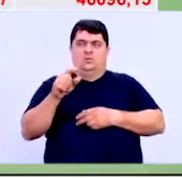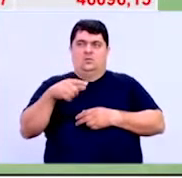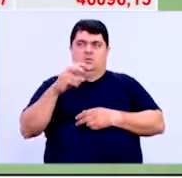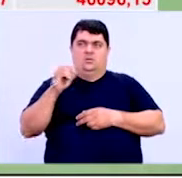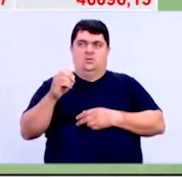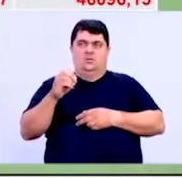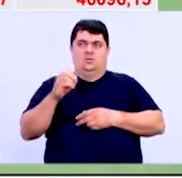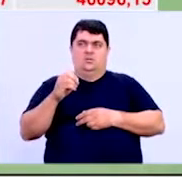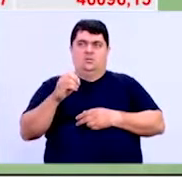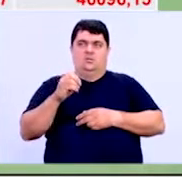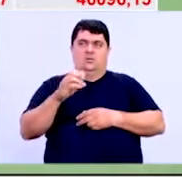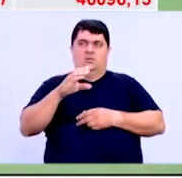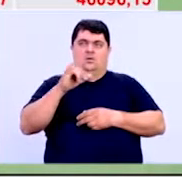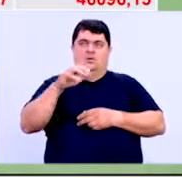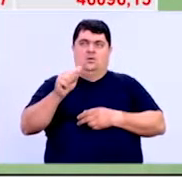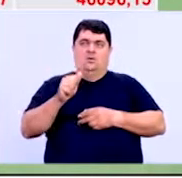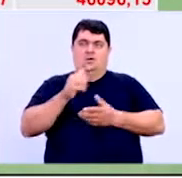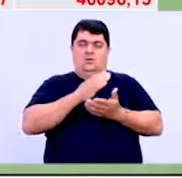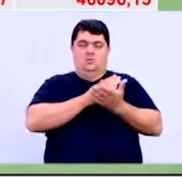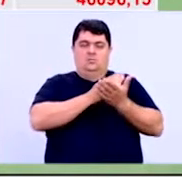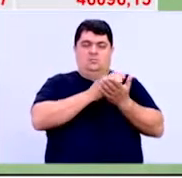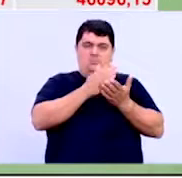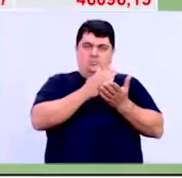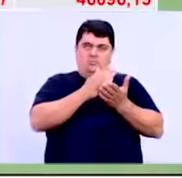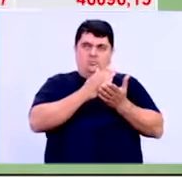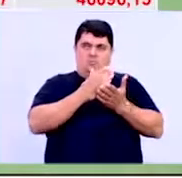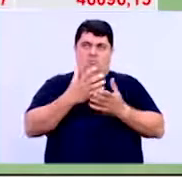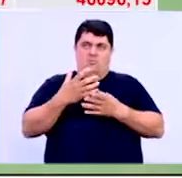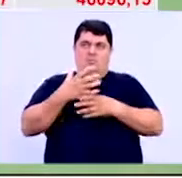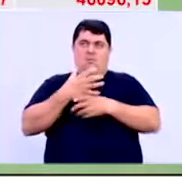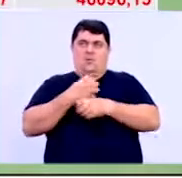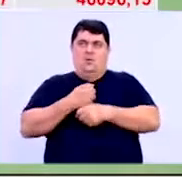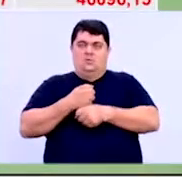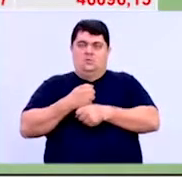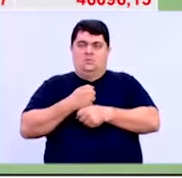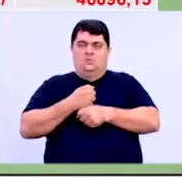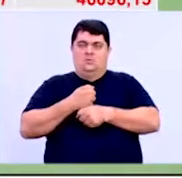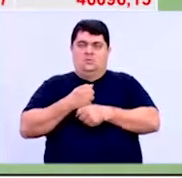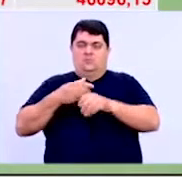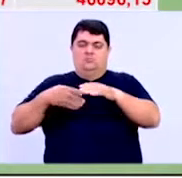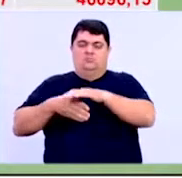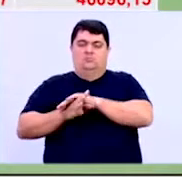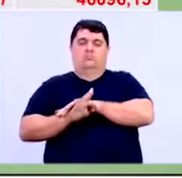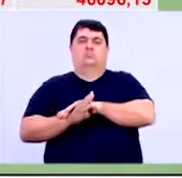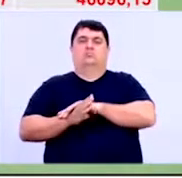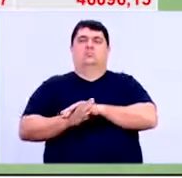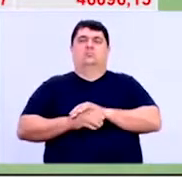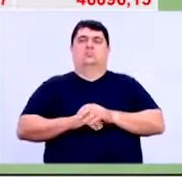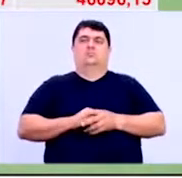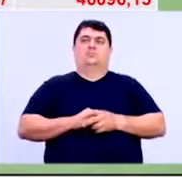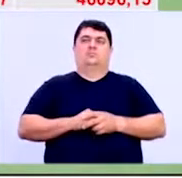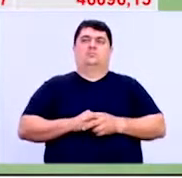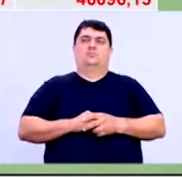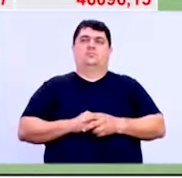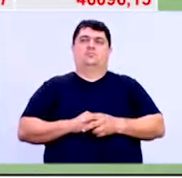R$ 1.216,50. Caixa disponível, saldo inicial, mais o total das minhas entradas.